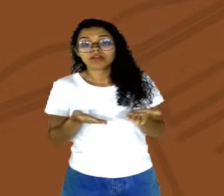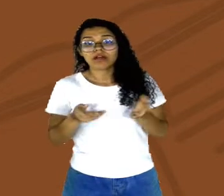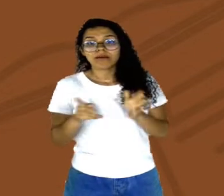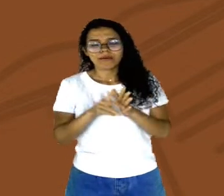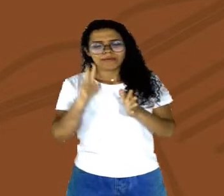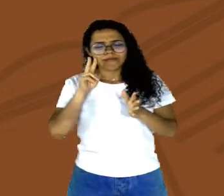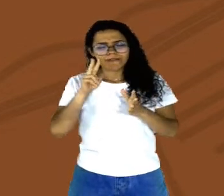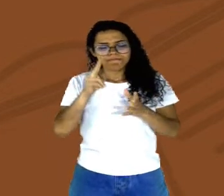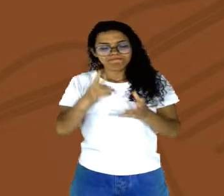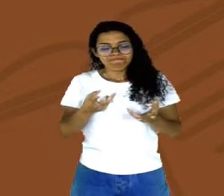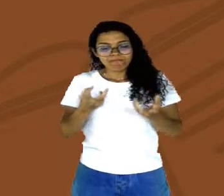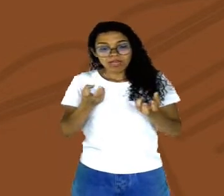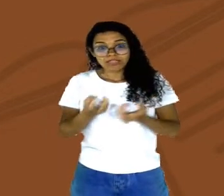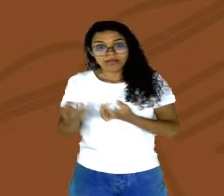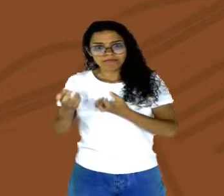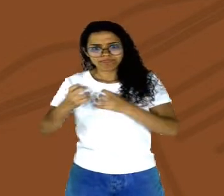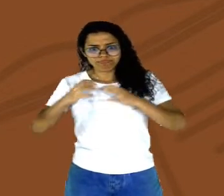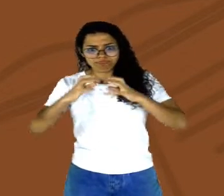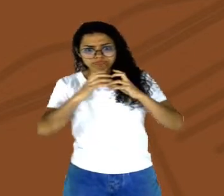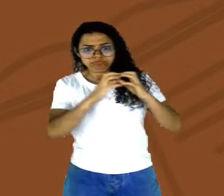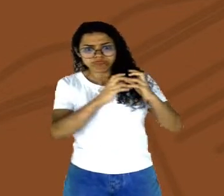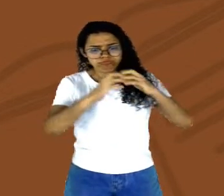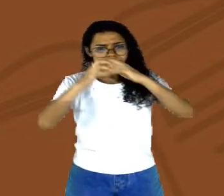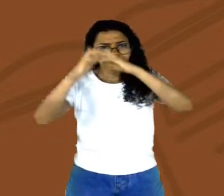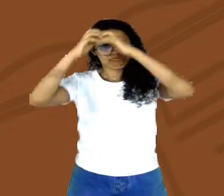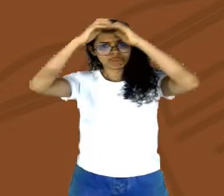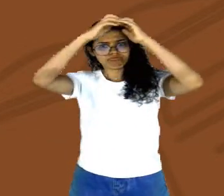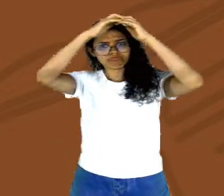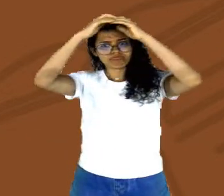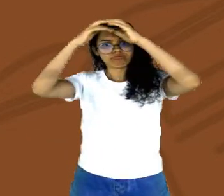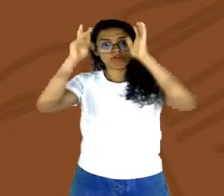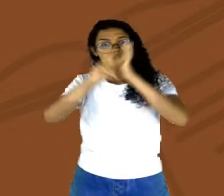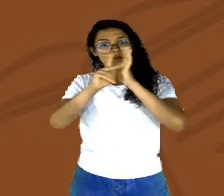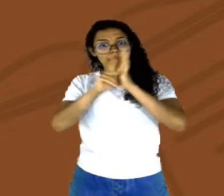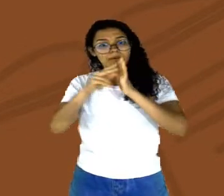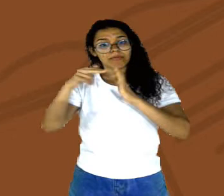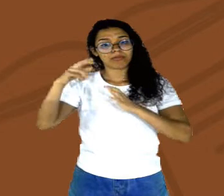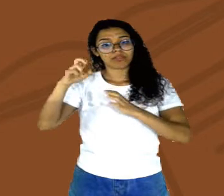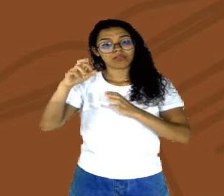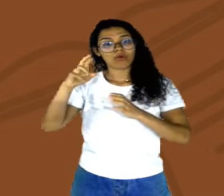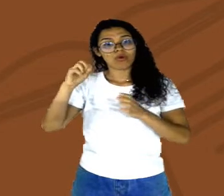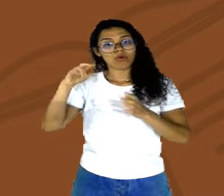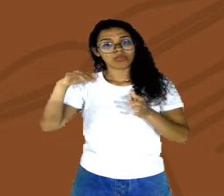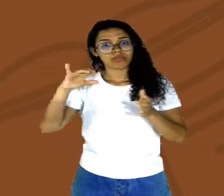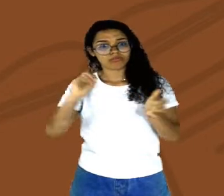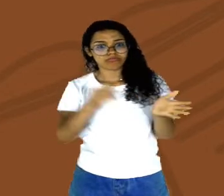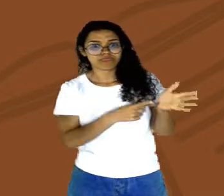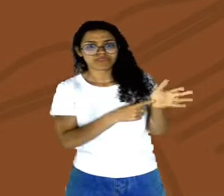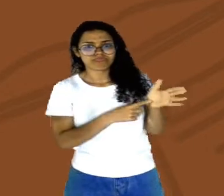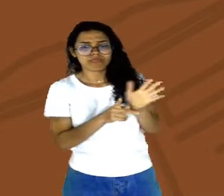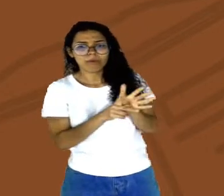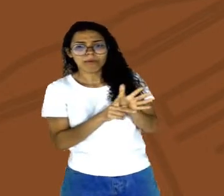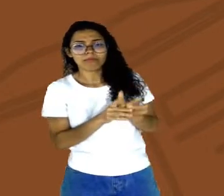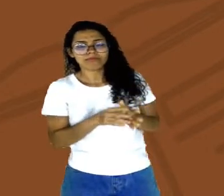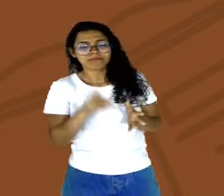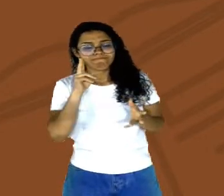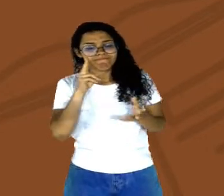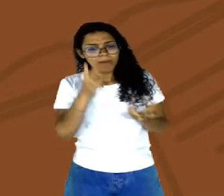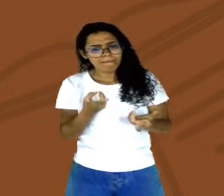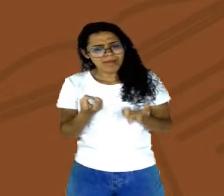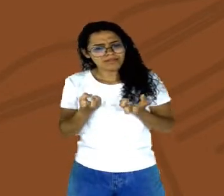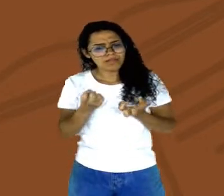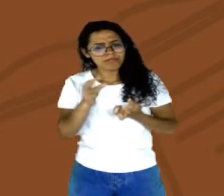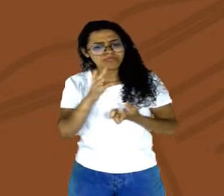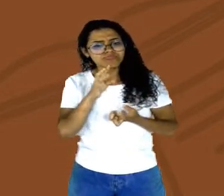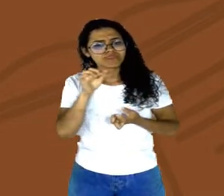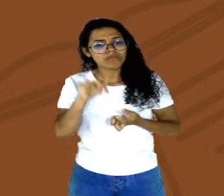processa na sua unidade estrutural e funcional básica, chamada neurônio, processa, reconhece e vai